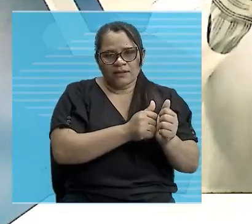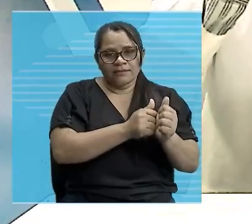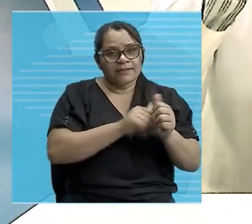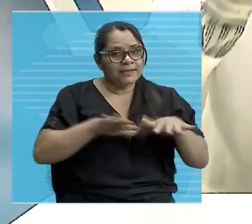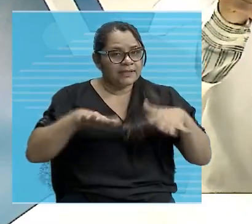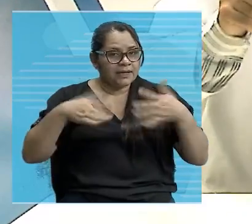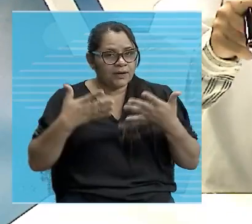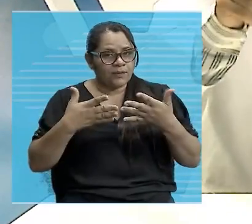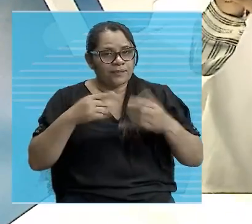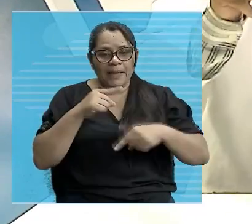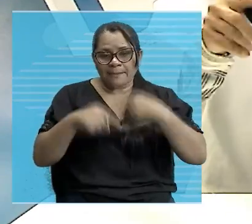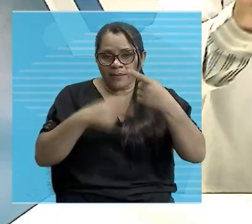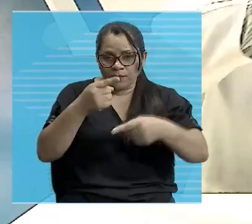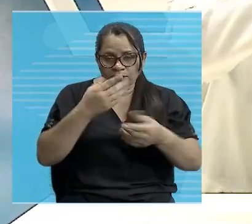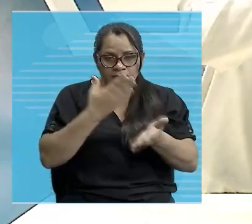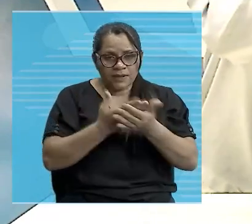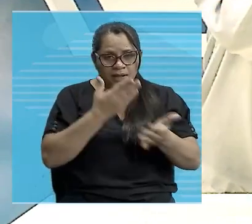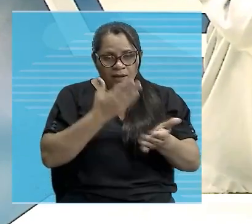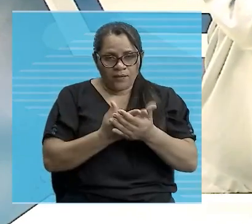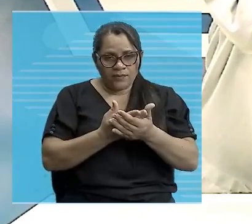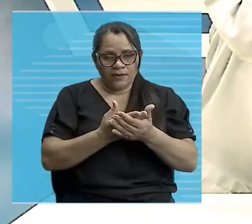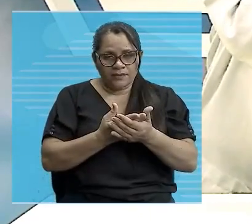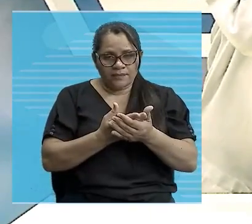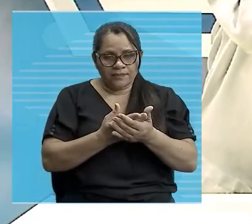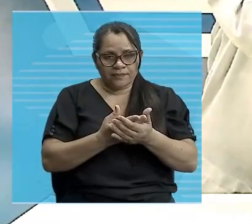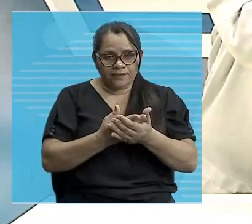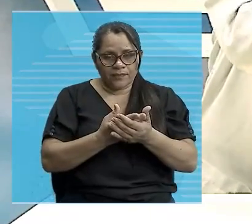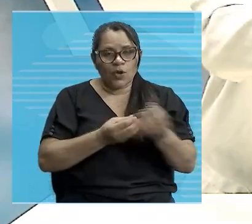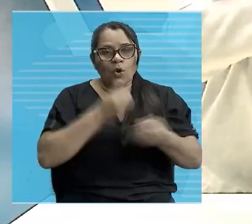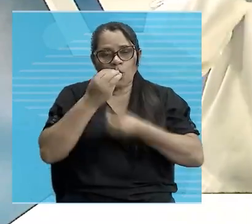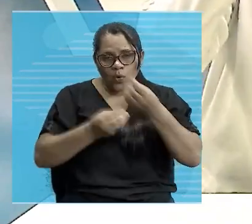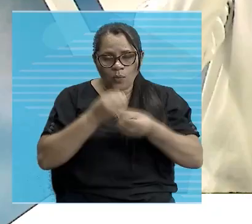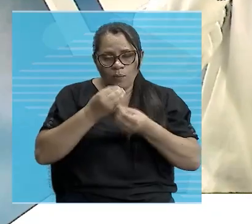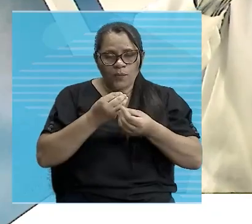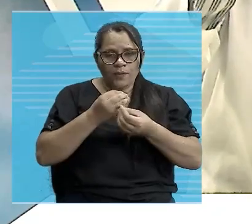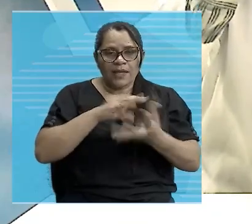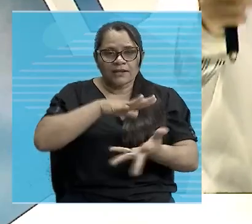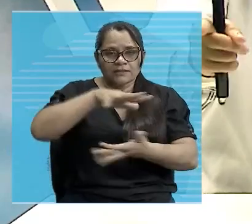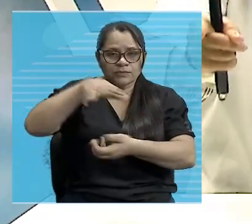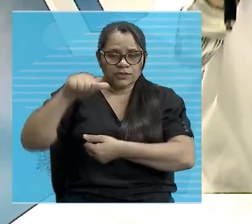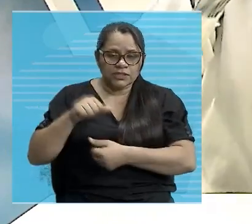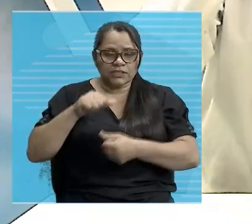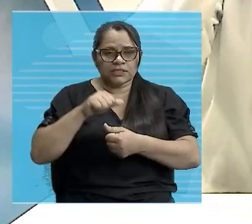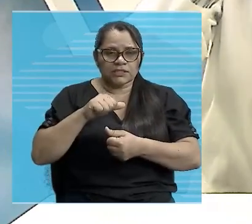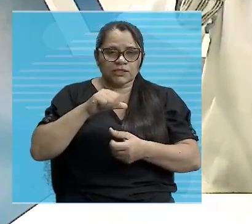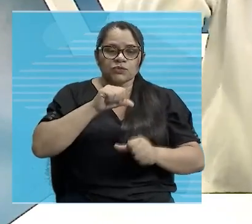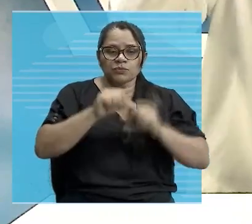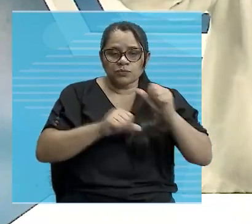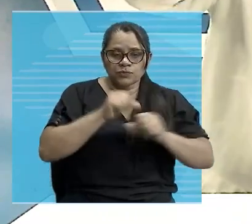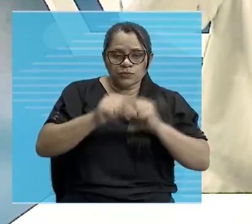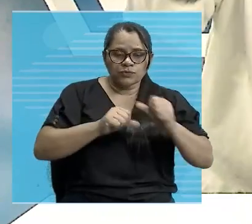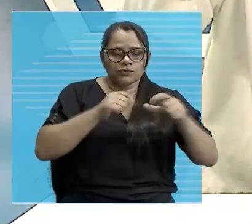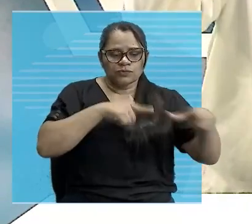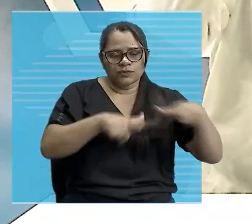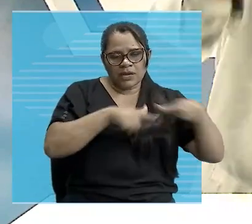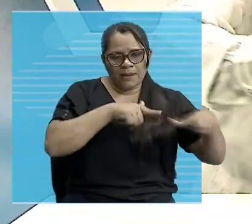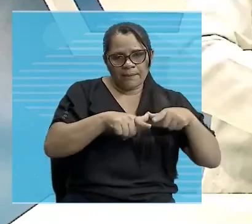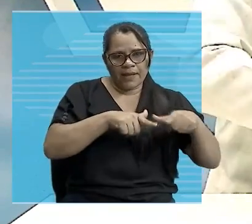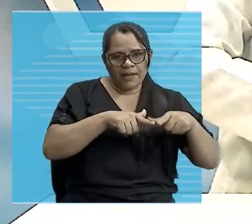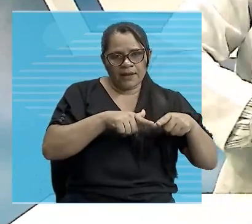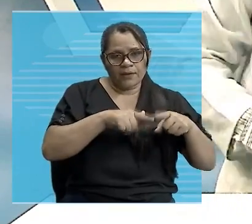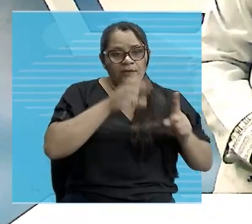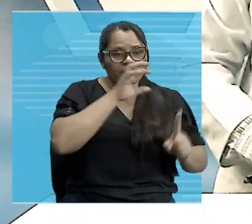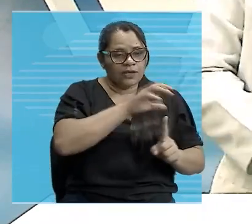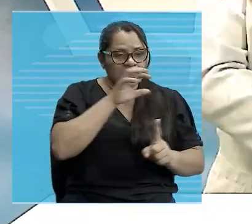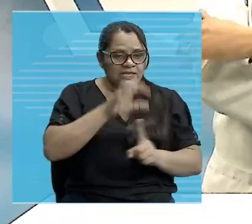na próxima aula vamos ver como essas mudanças do mundo trabalho afetam a escolha do seu